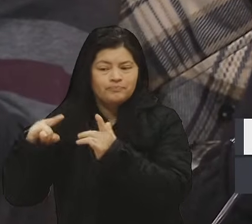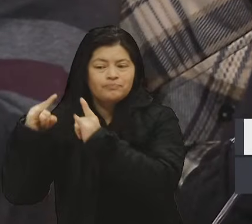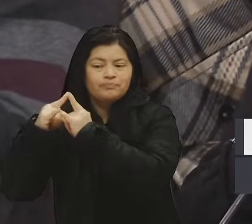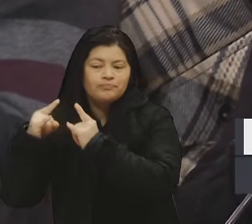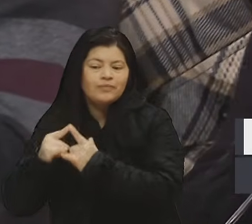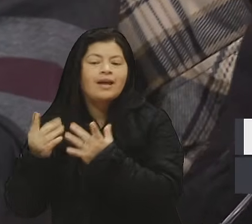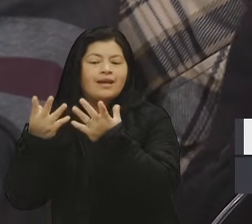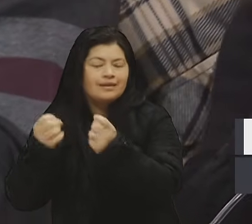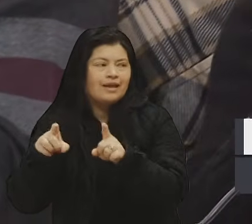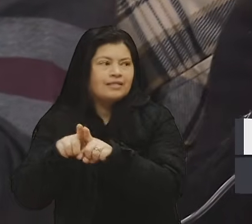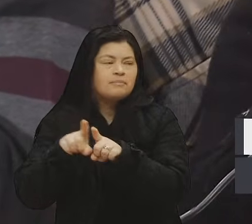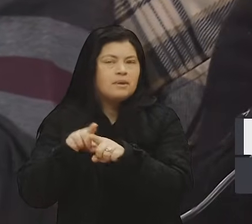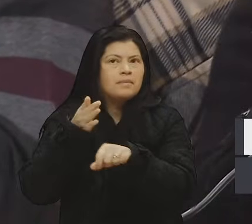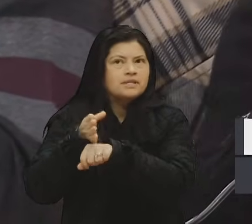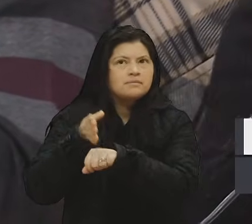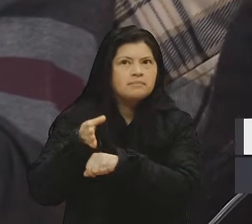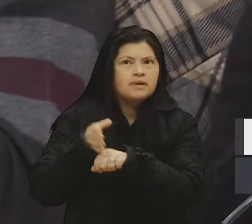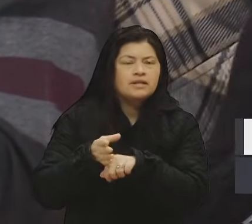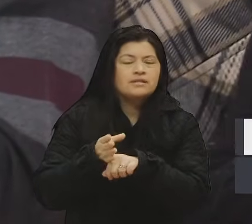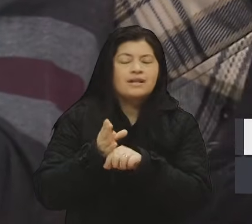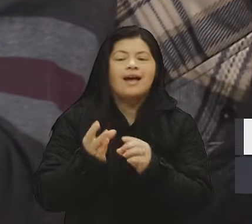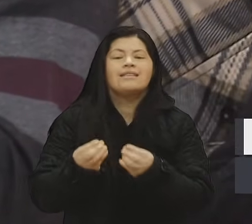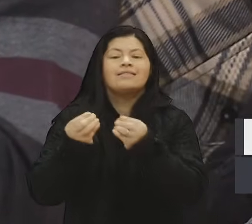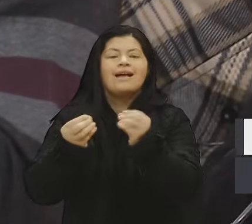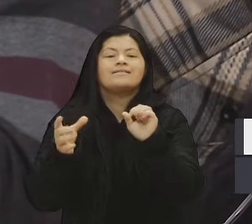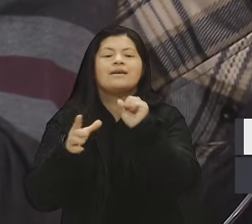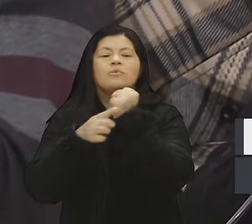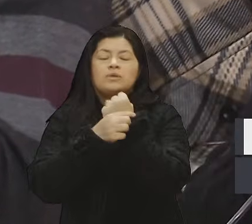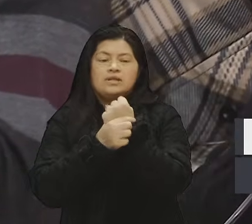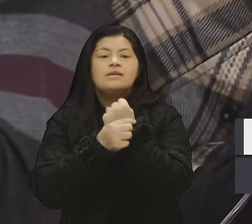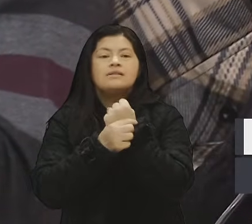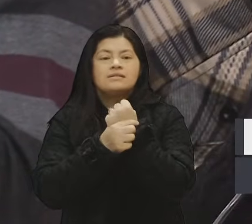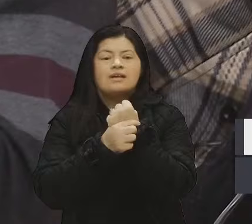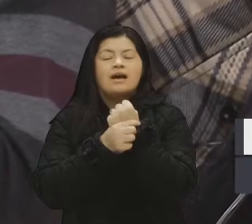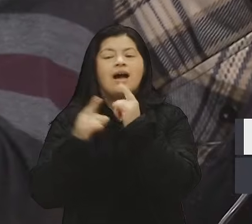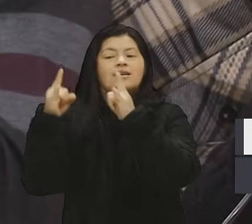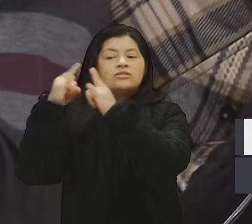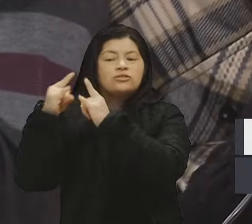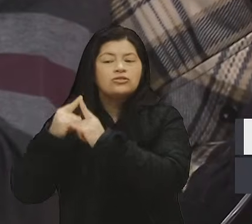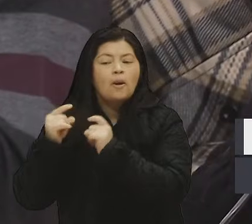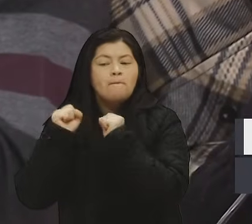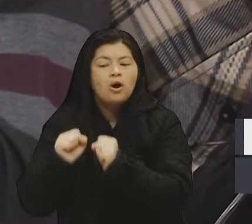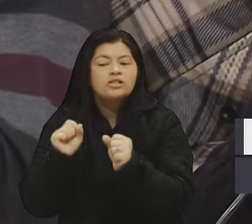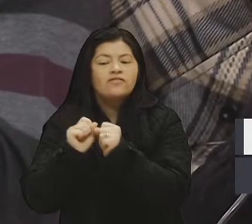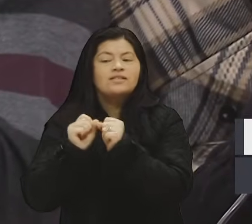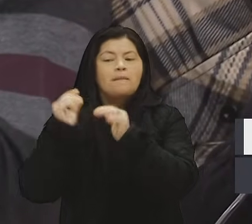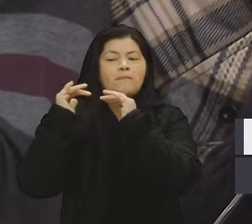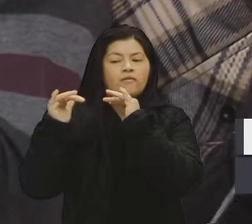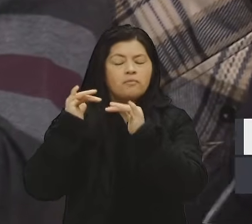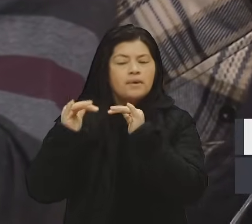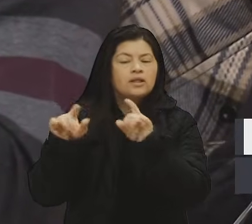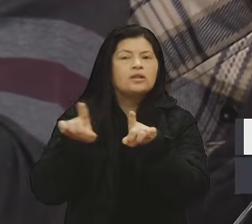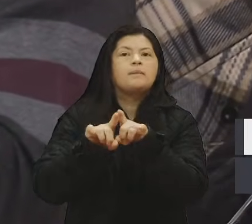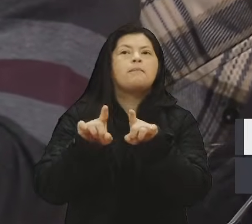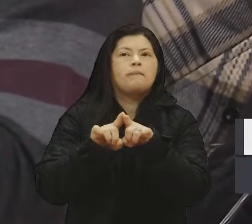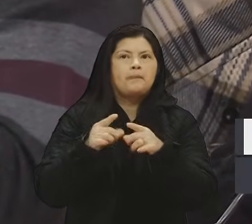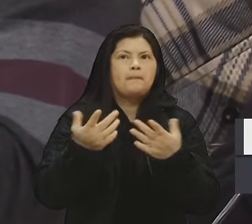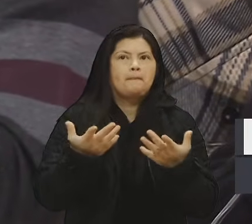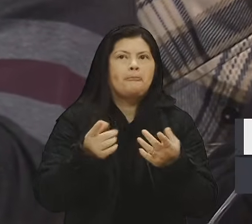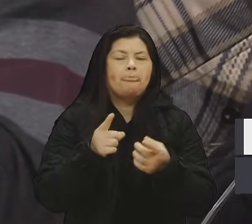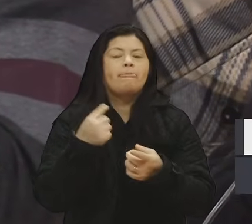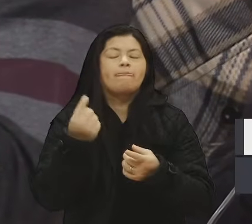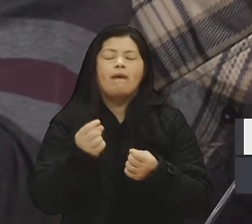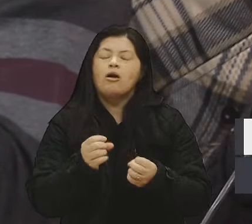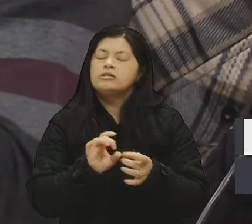do parlamento é importante, dá uma certa segurança, de alguma forma, para que as entidades possam fazer as suas movimentações. Então, a gente também está à